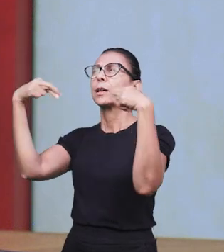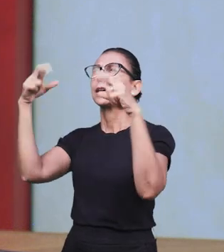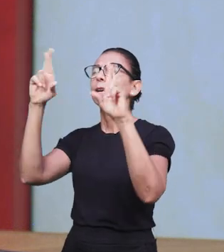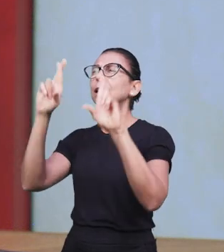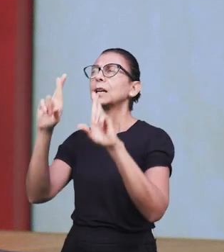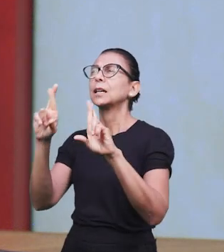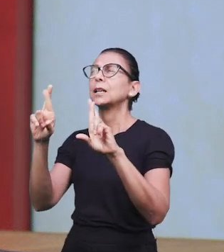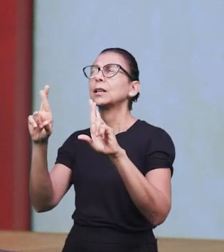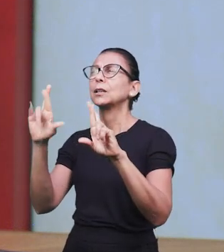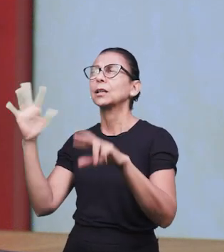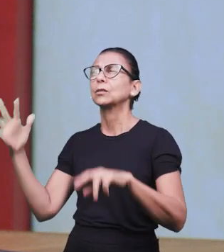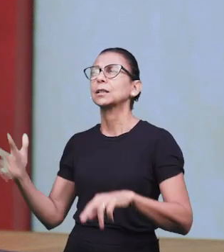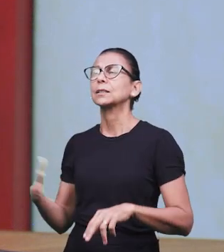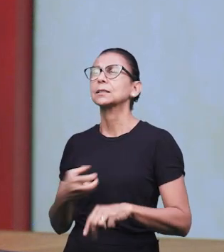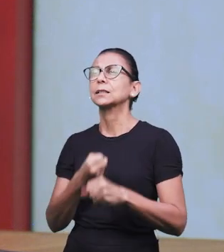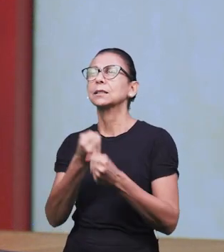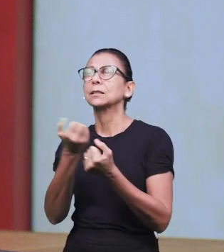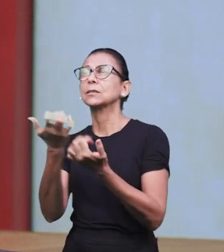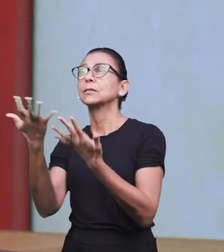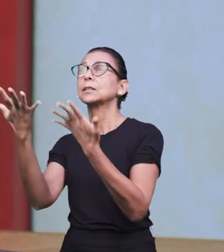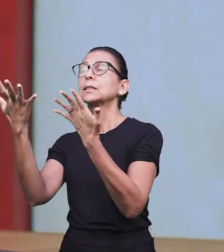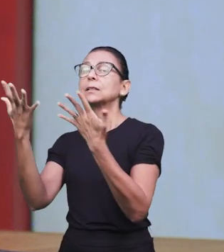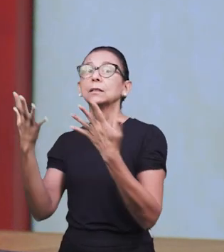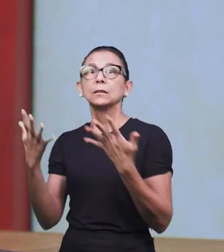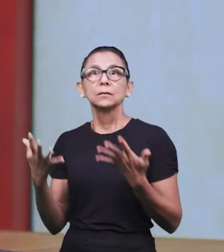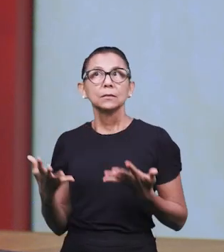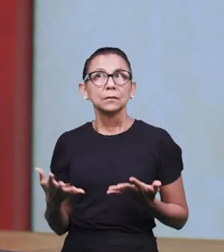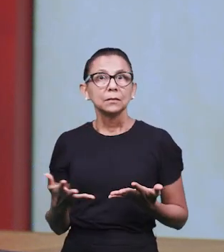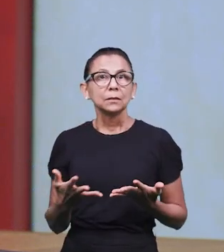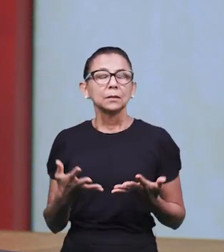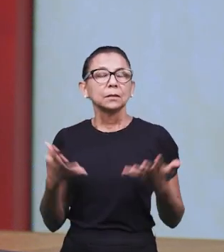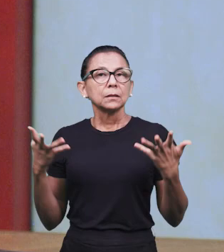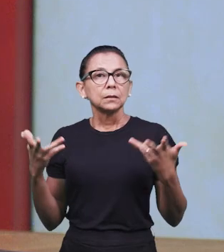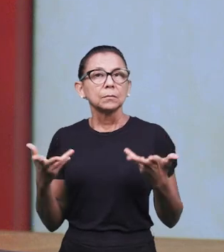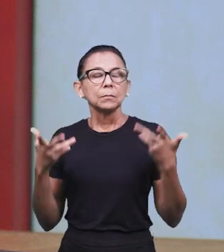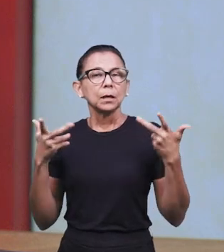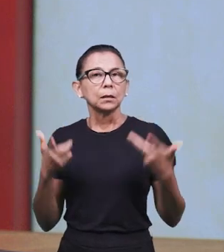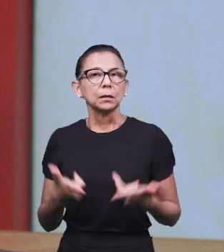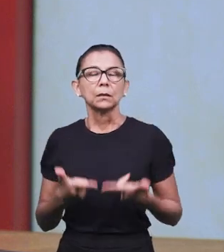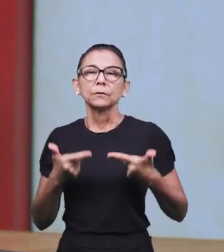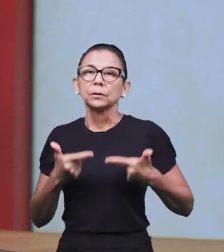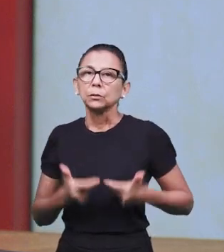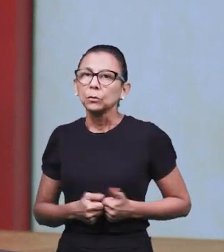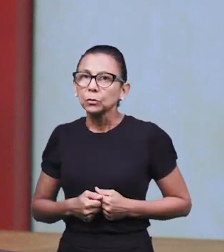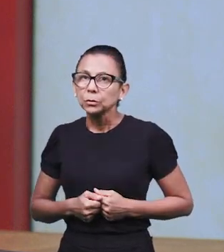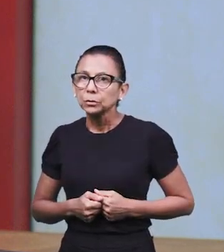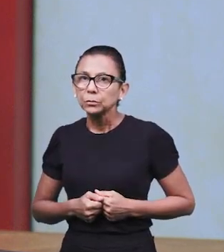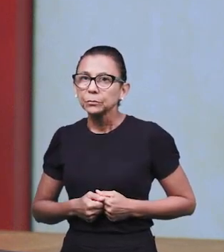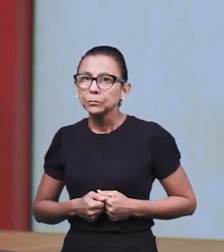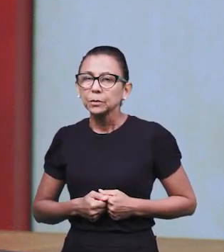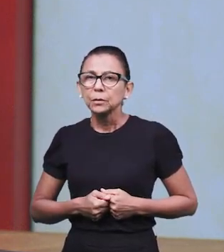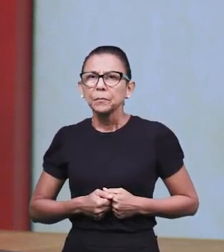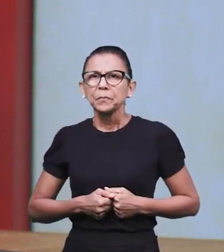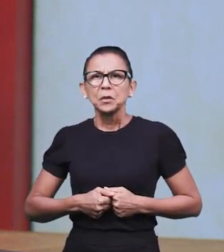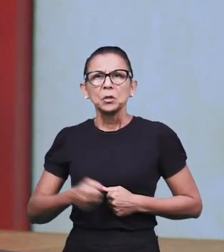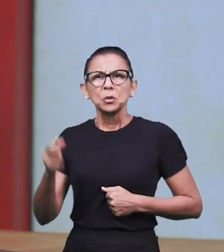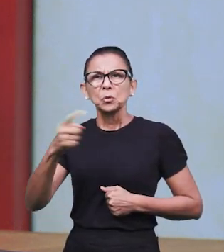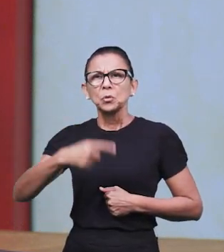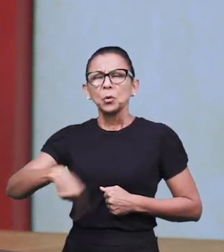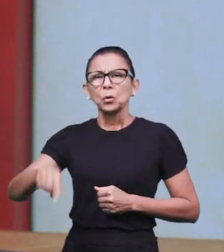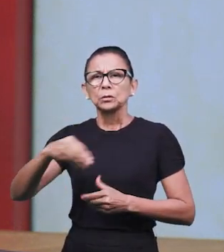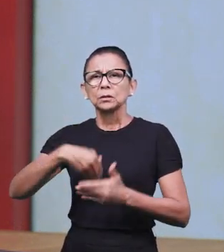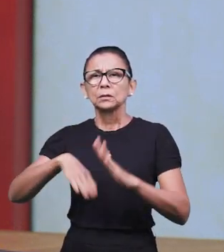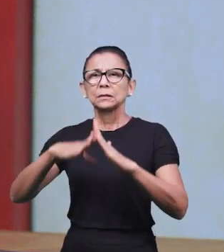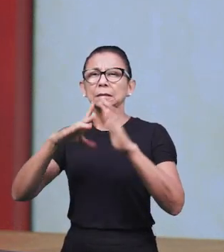riqueza". Foi assim, algo tão maravilhoso, e o Senhor falou, e houve uma visitação à igreja por